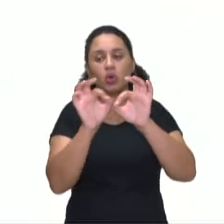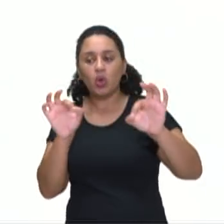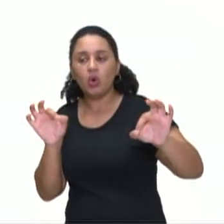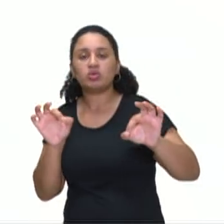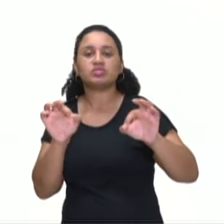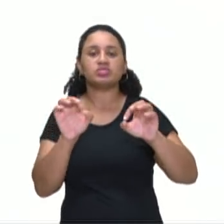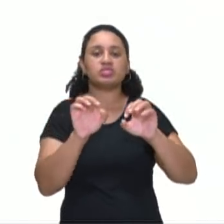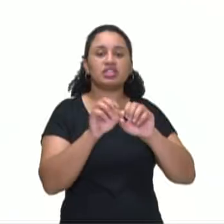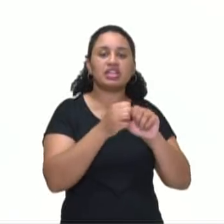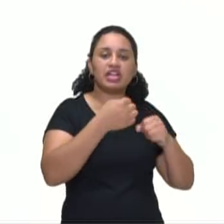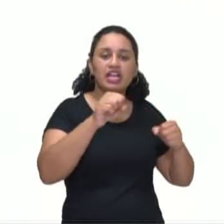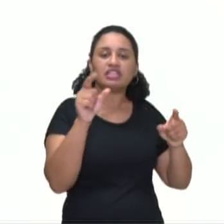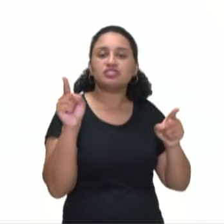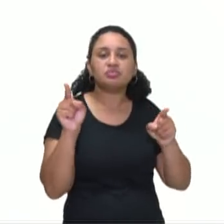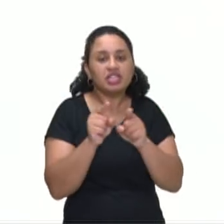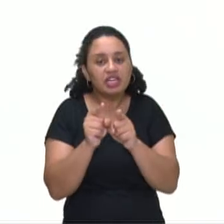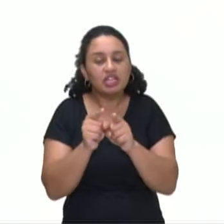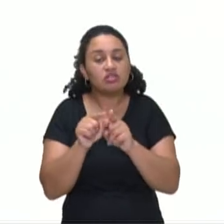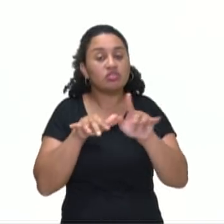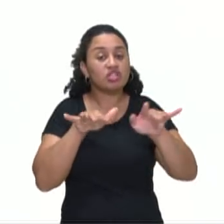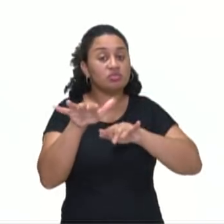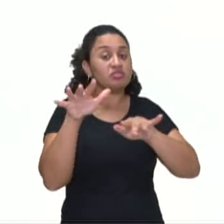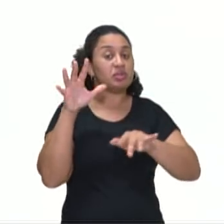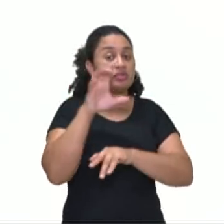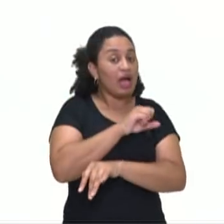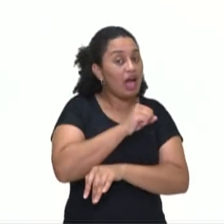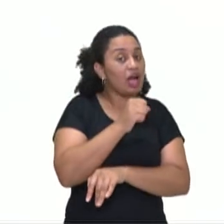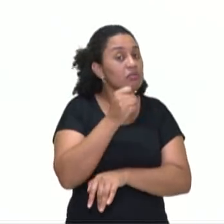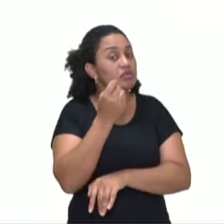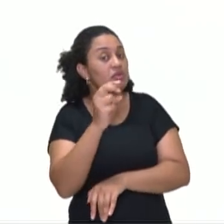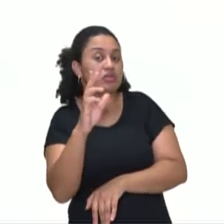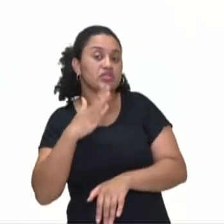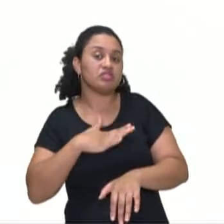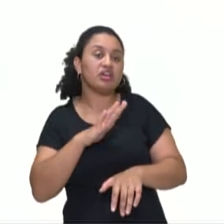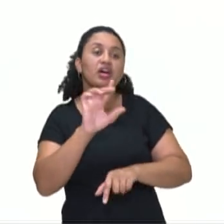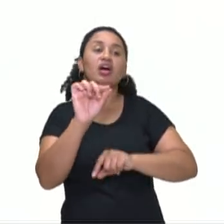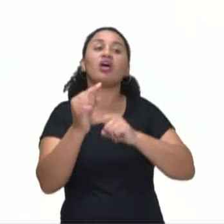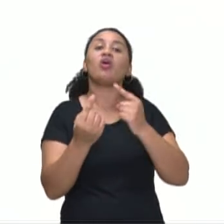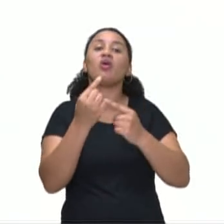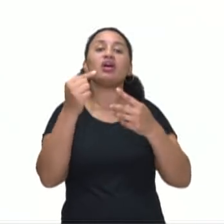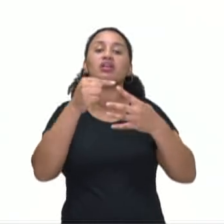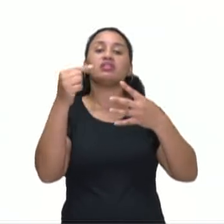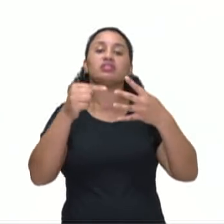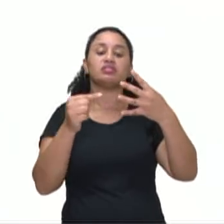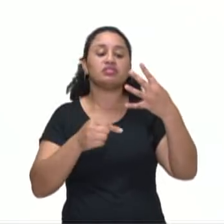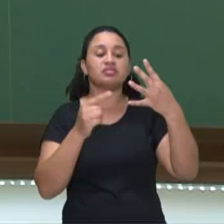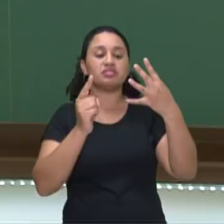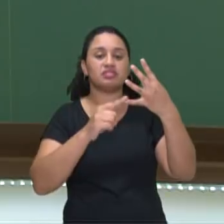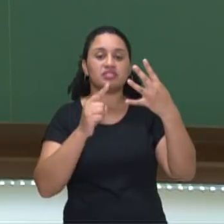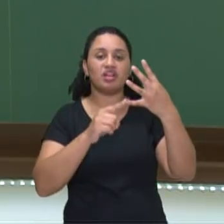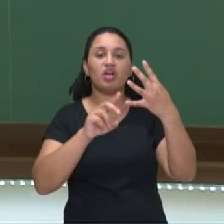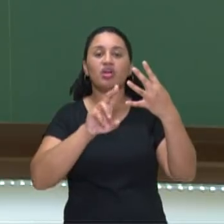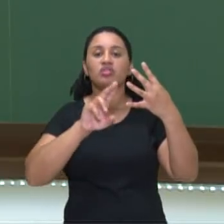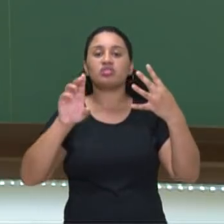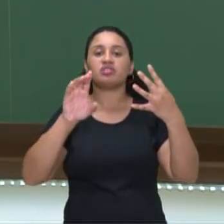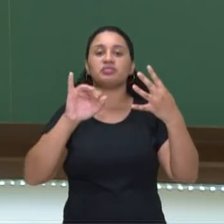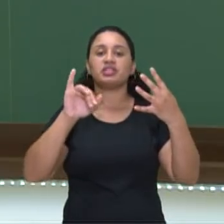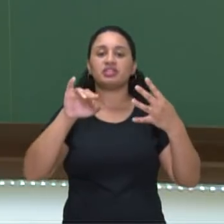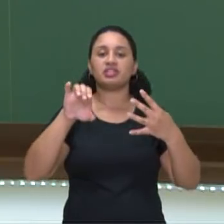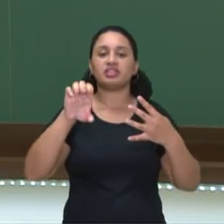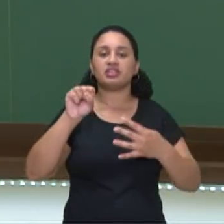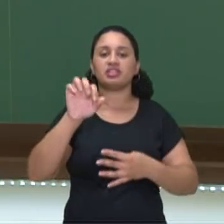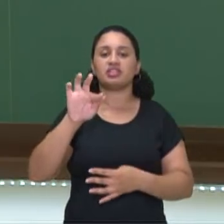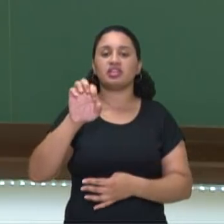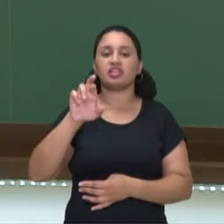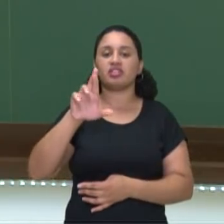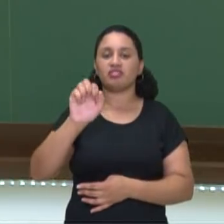com movimentos rápidos ou lentos. Estamos falando da cinesfera, aquele espaço, né,